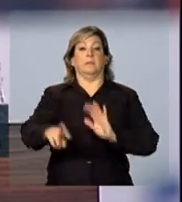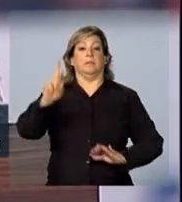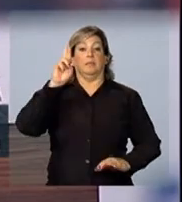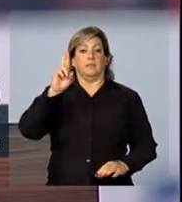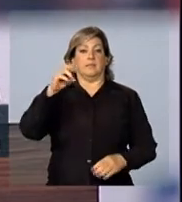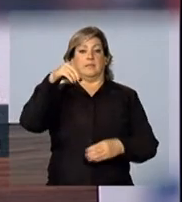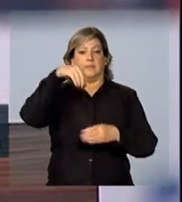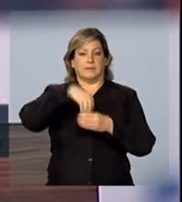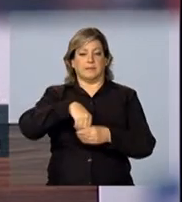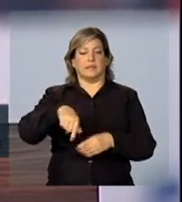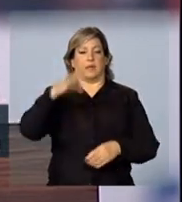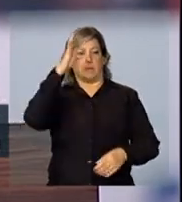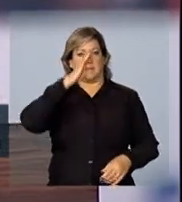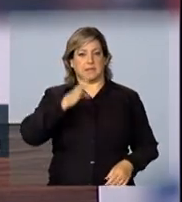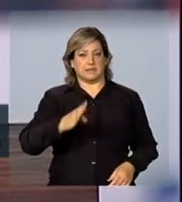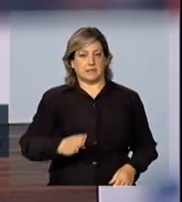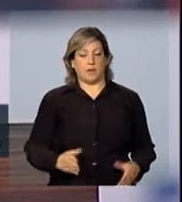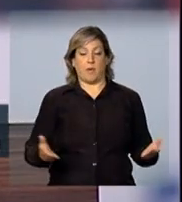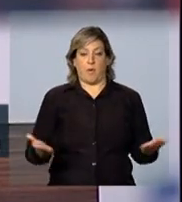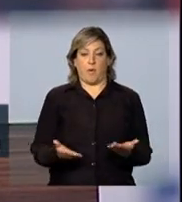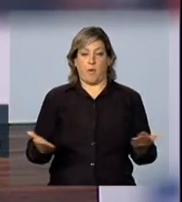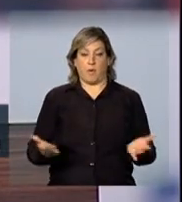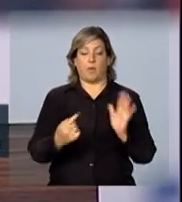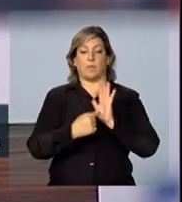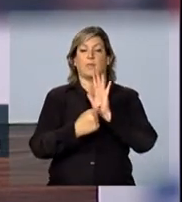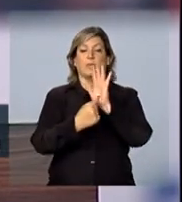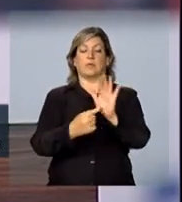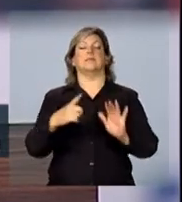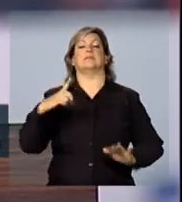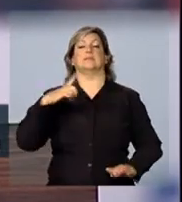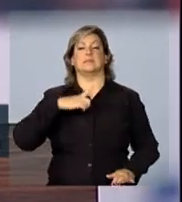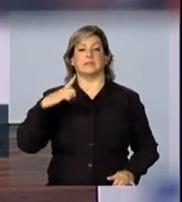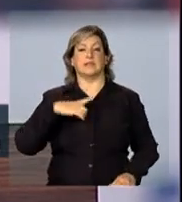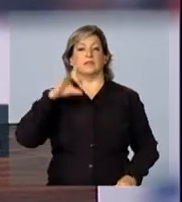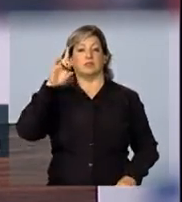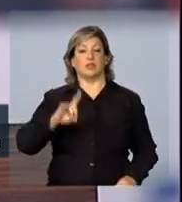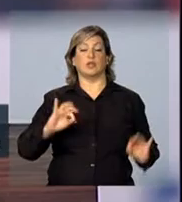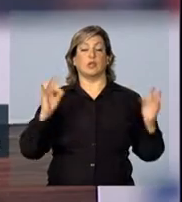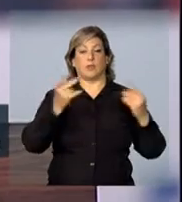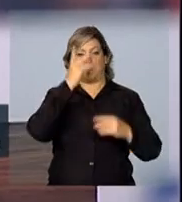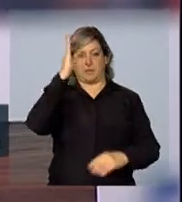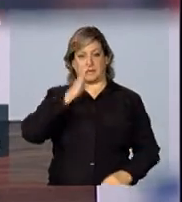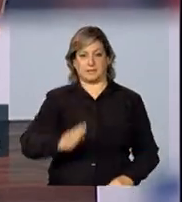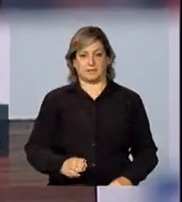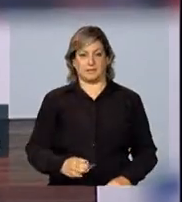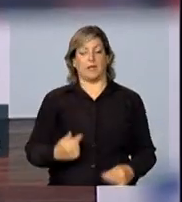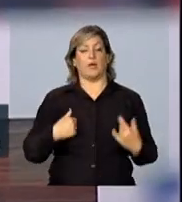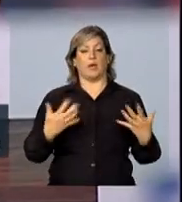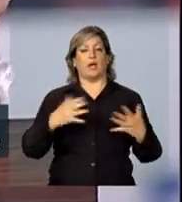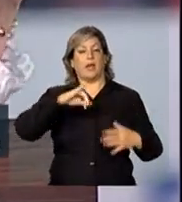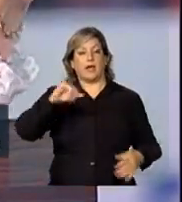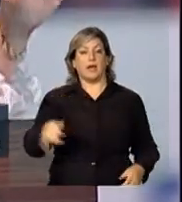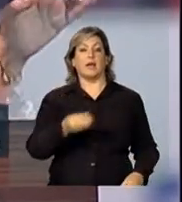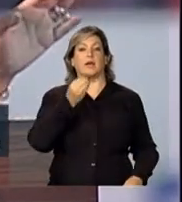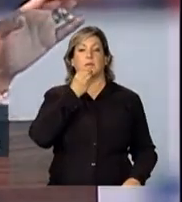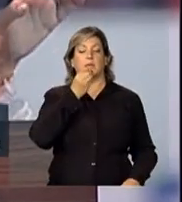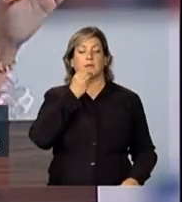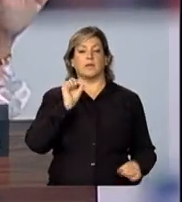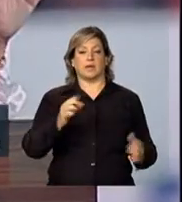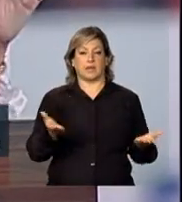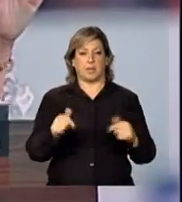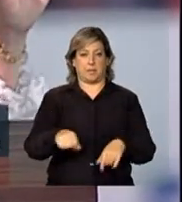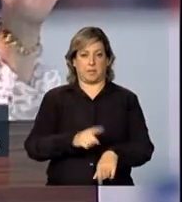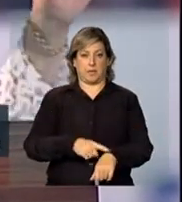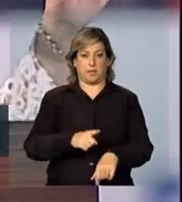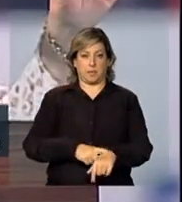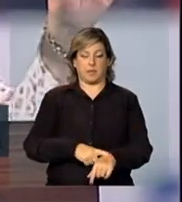registro de que o Brasil hoje privilegia o direito de todos os brasileiros eu quero aproveitar esse momento para passar de forma